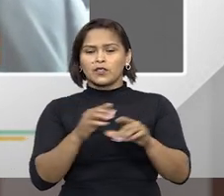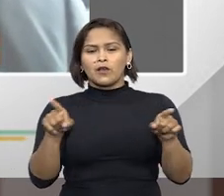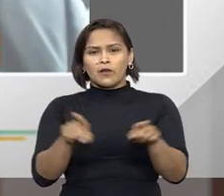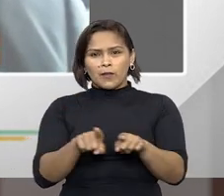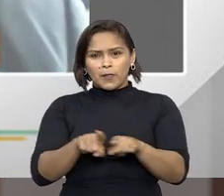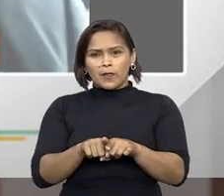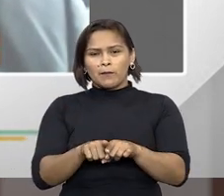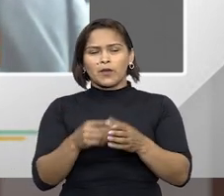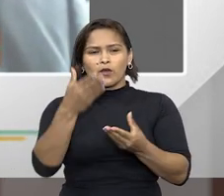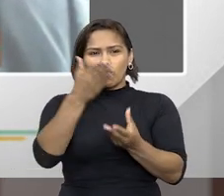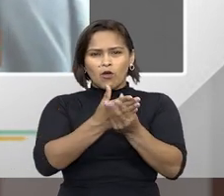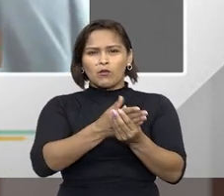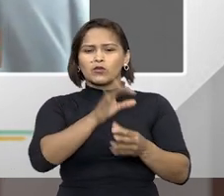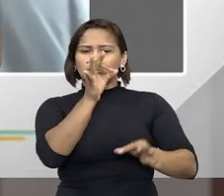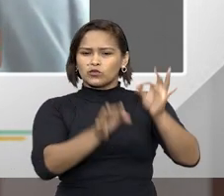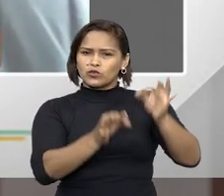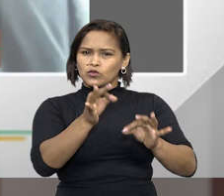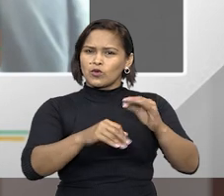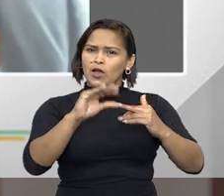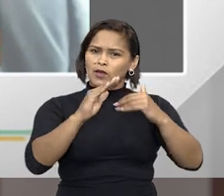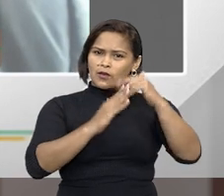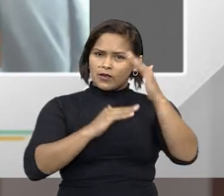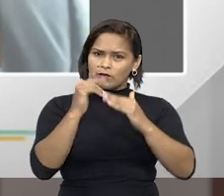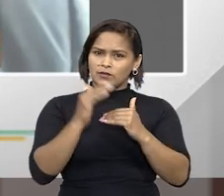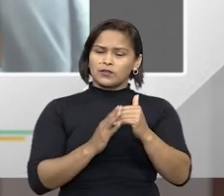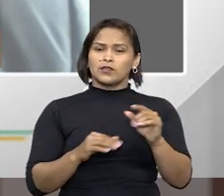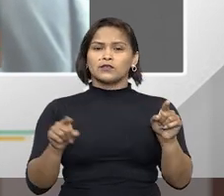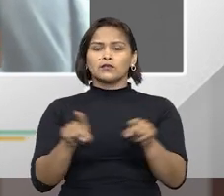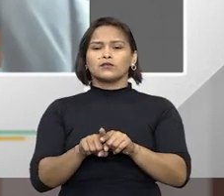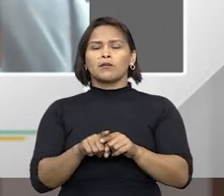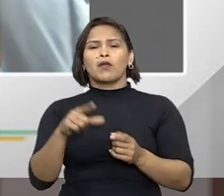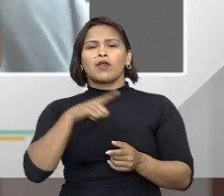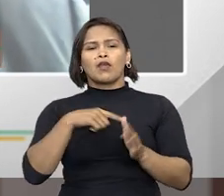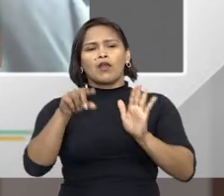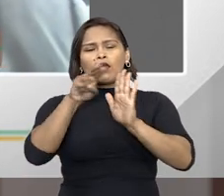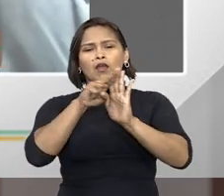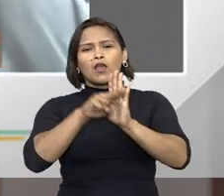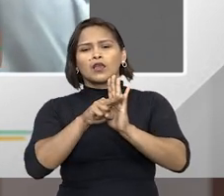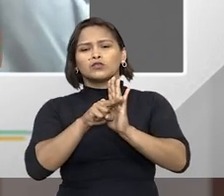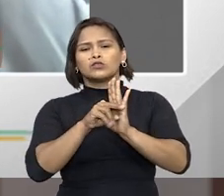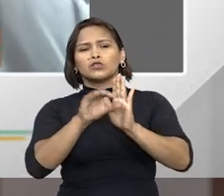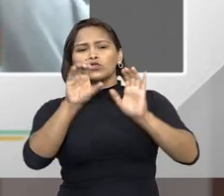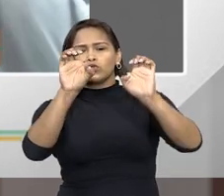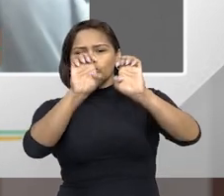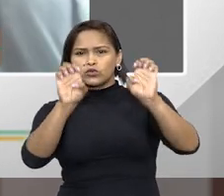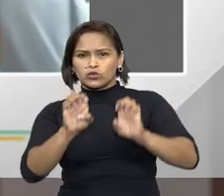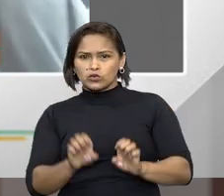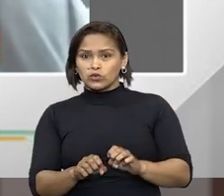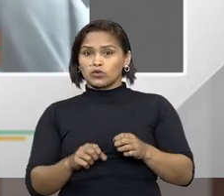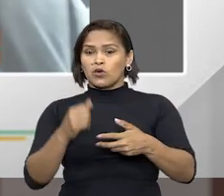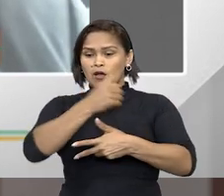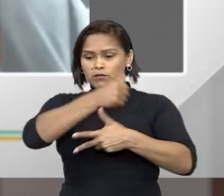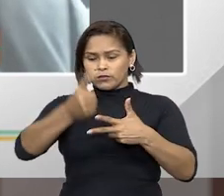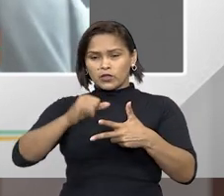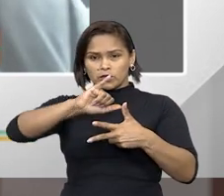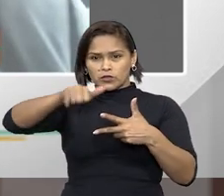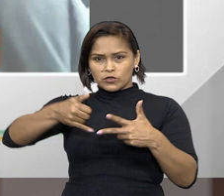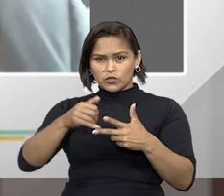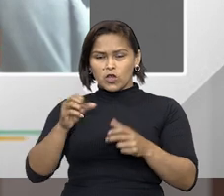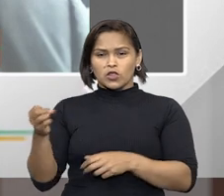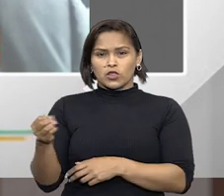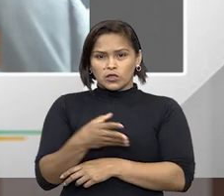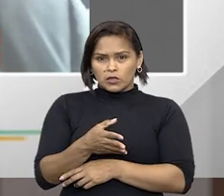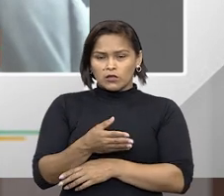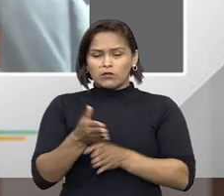precedentes qualificados, conferem à estrutura do Poder Judiciário um novo matiz que